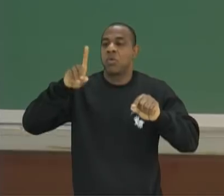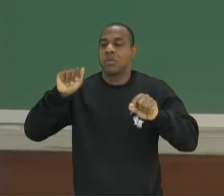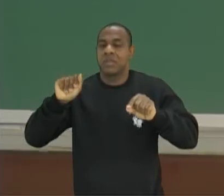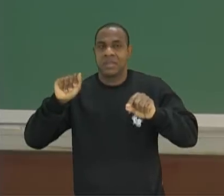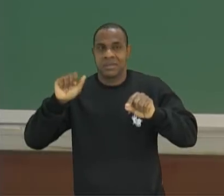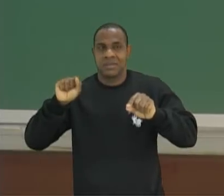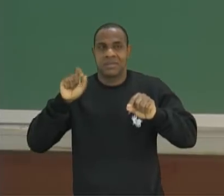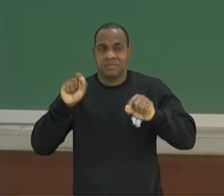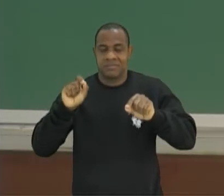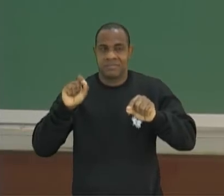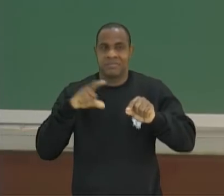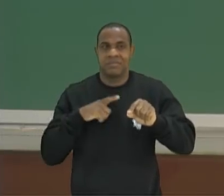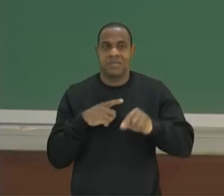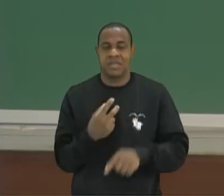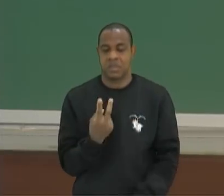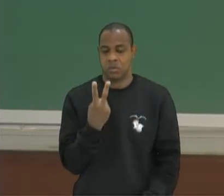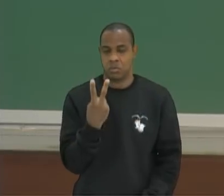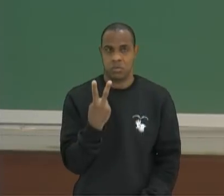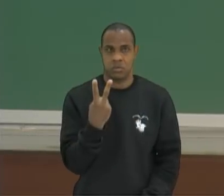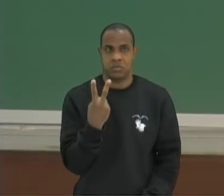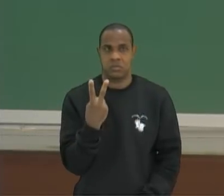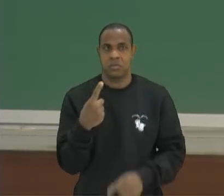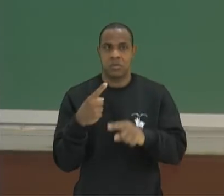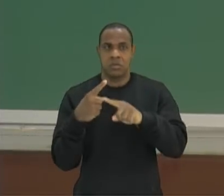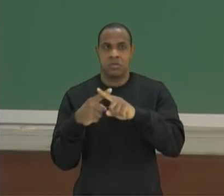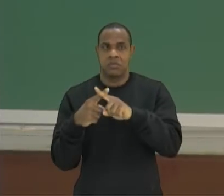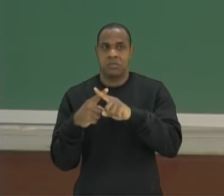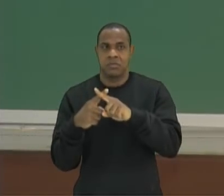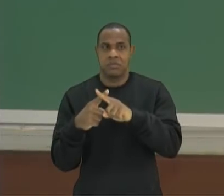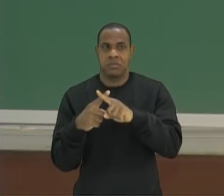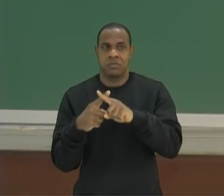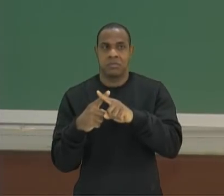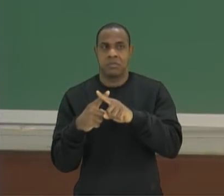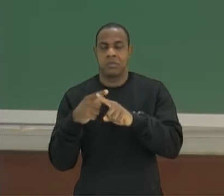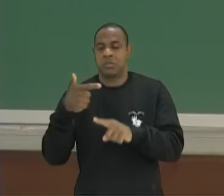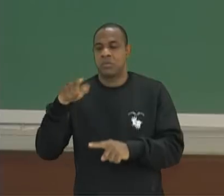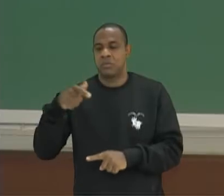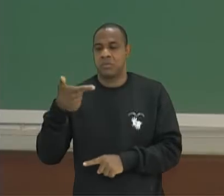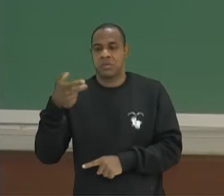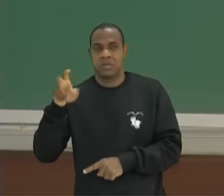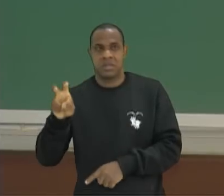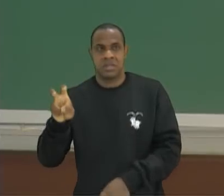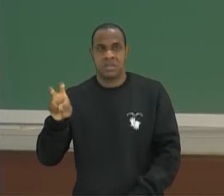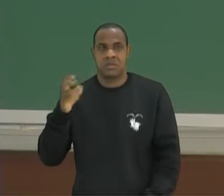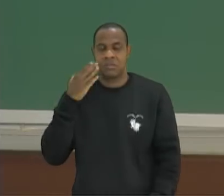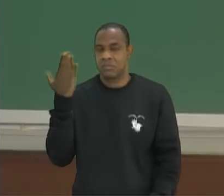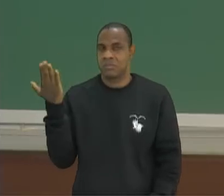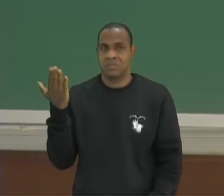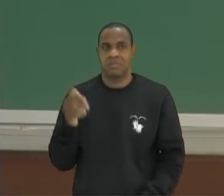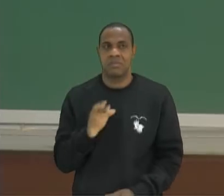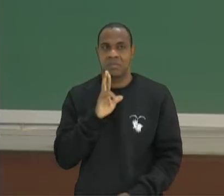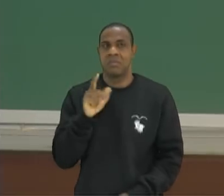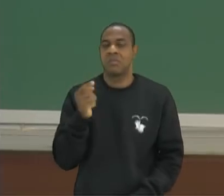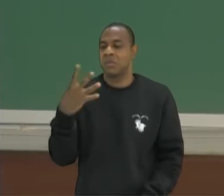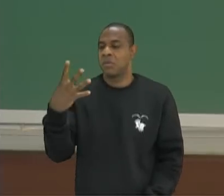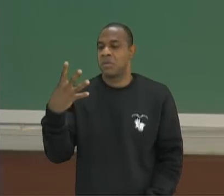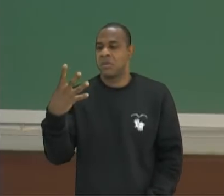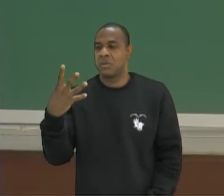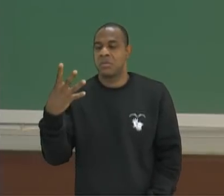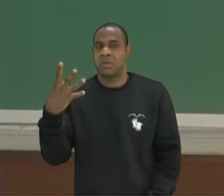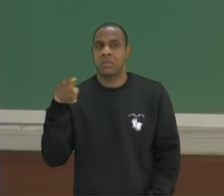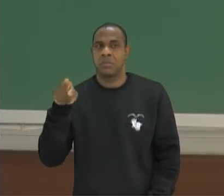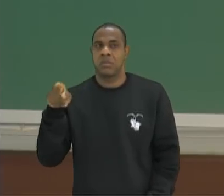ali 2, que multiplica 2,25, que vai dar ali 4,5, que eu vou dividir por 3. Por que 3? São